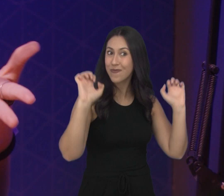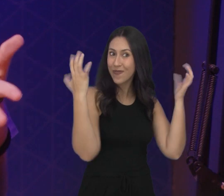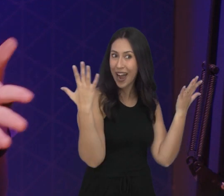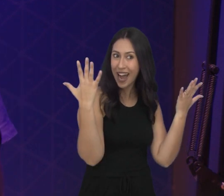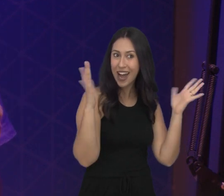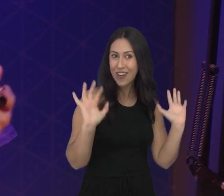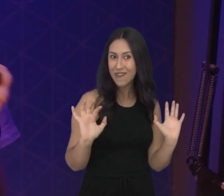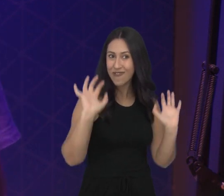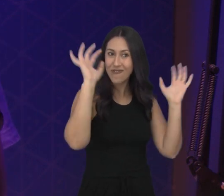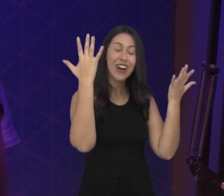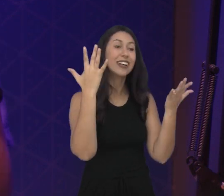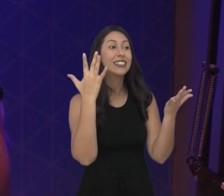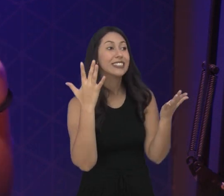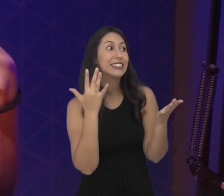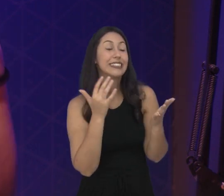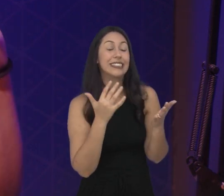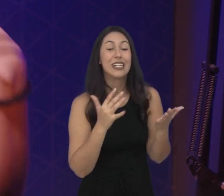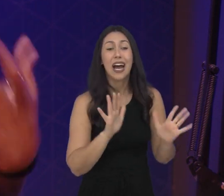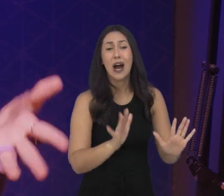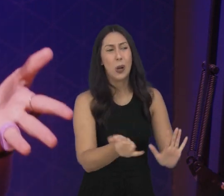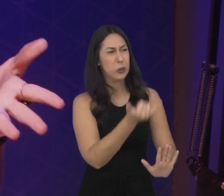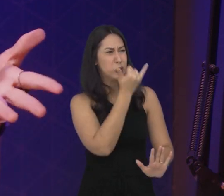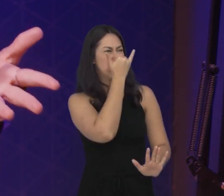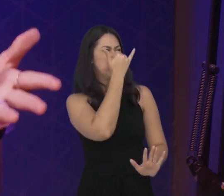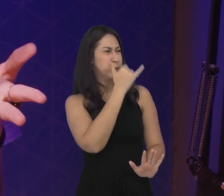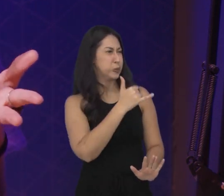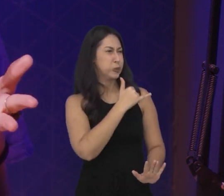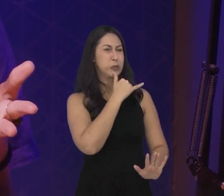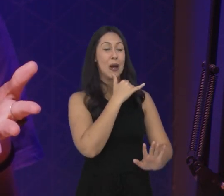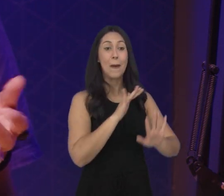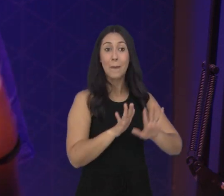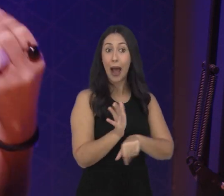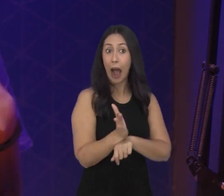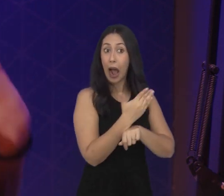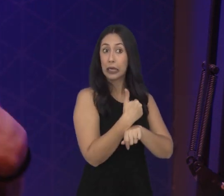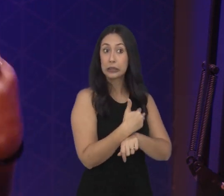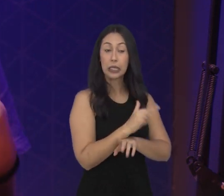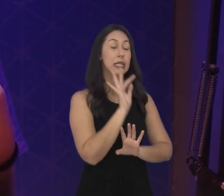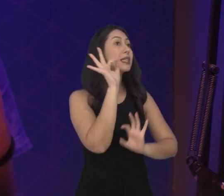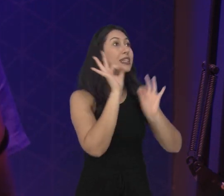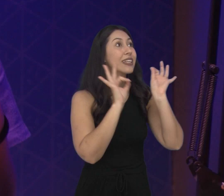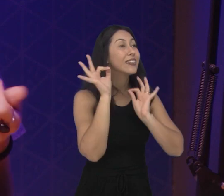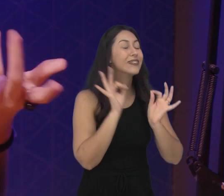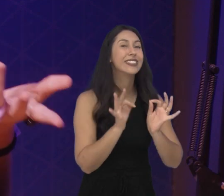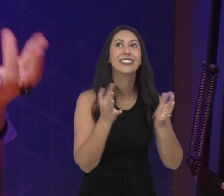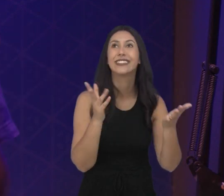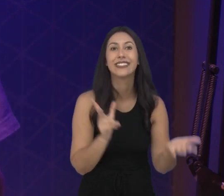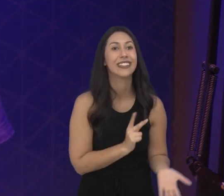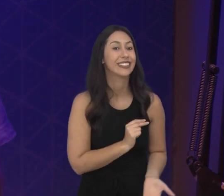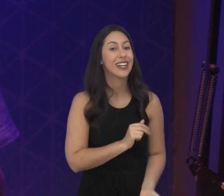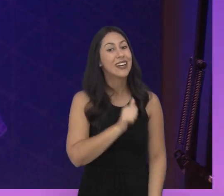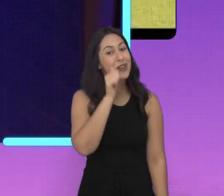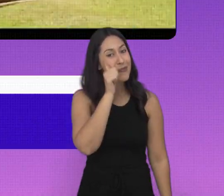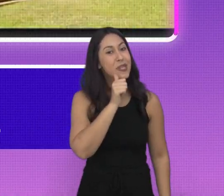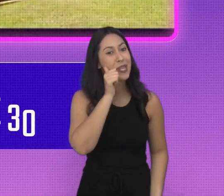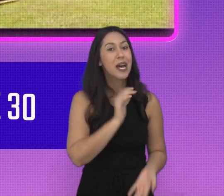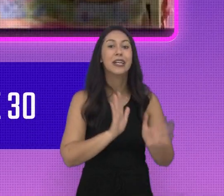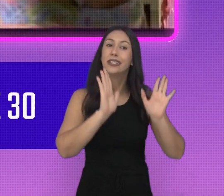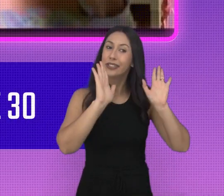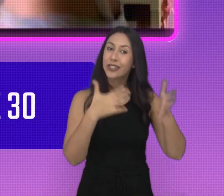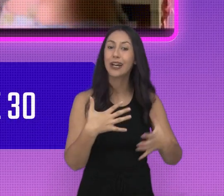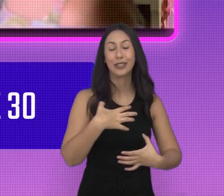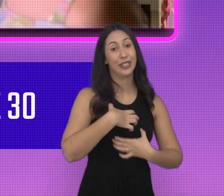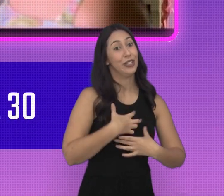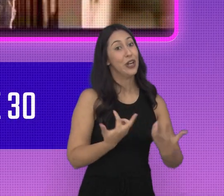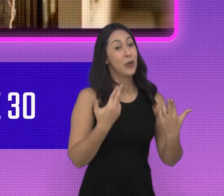lá uma festinha, ela fica super frustrada. Só que antes ela tá se arrumando. E, cara, eu acho que toda menina já viveu